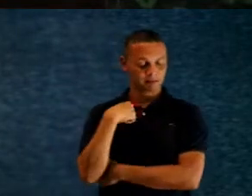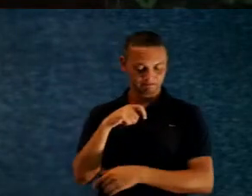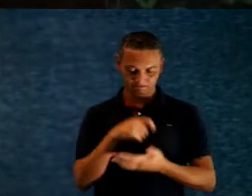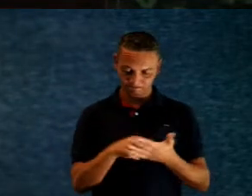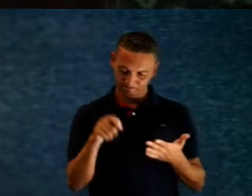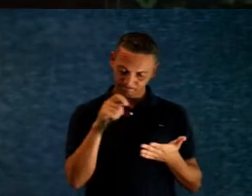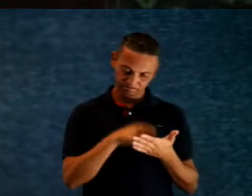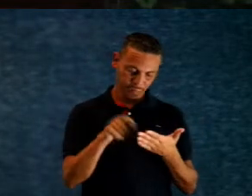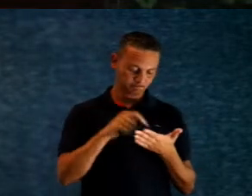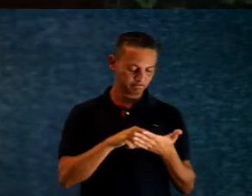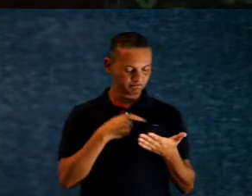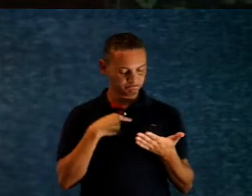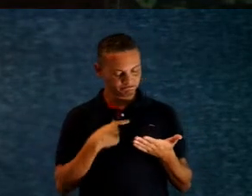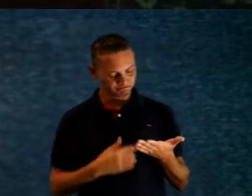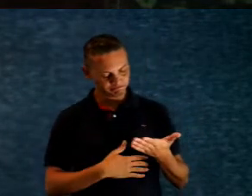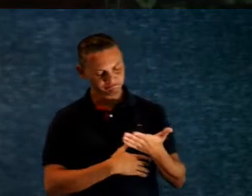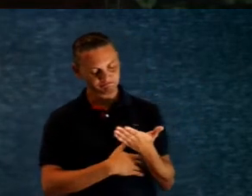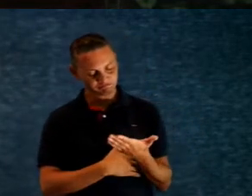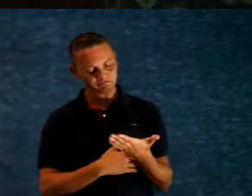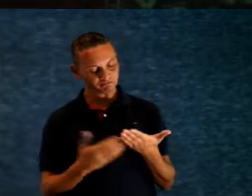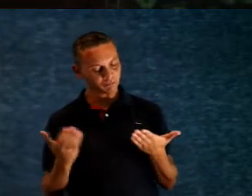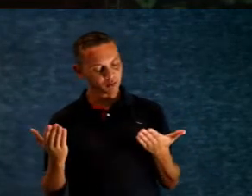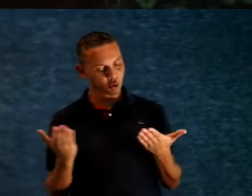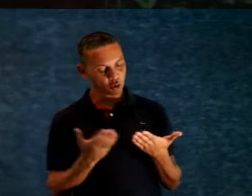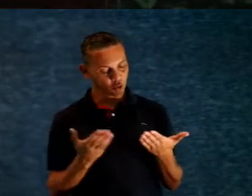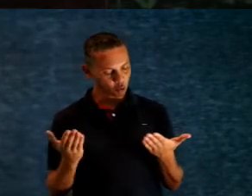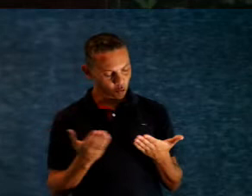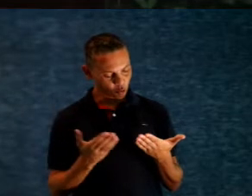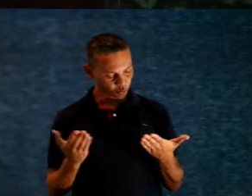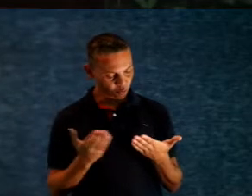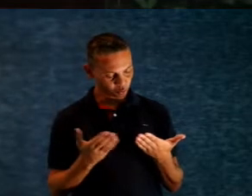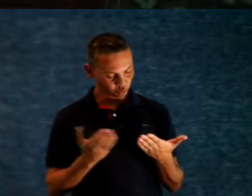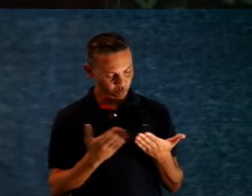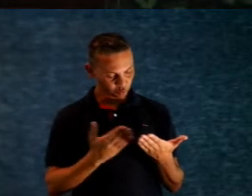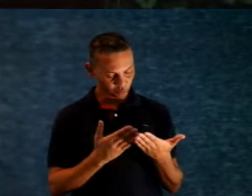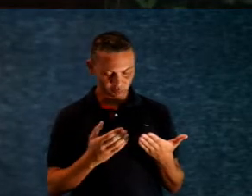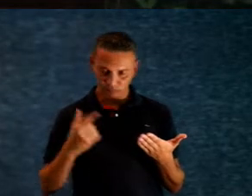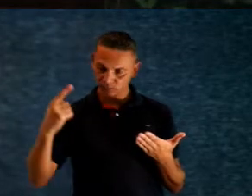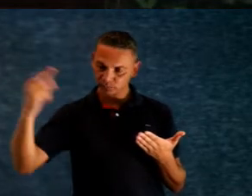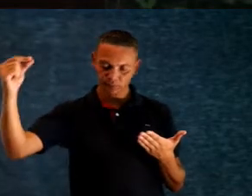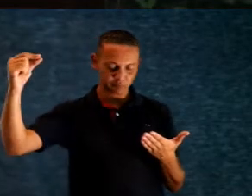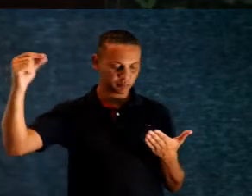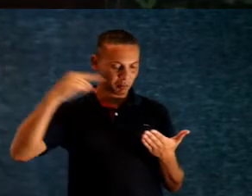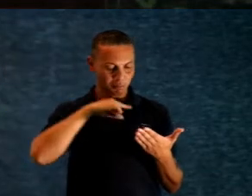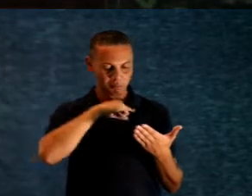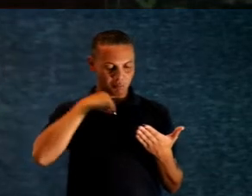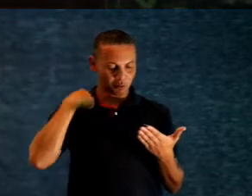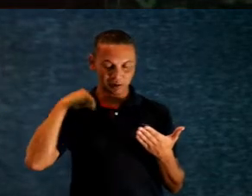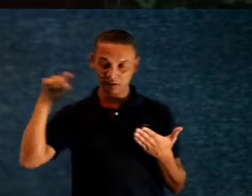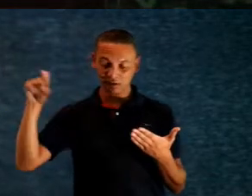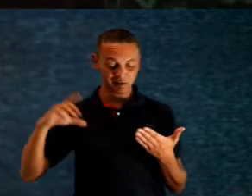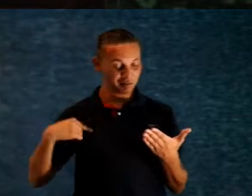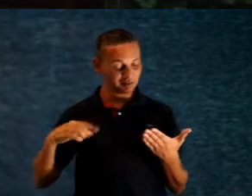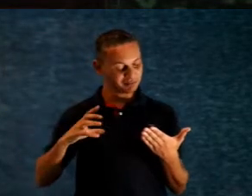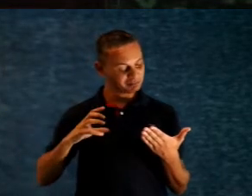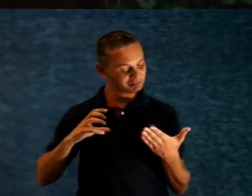diário. Ele pôs, hoje, algo como, hoje partiu a pessoa que mais amei na